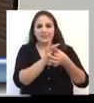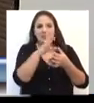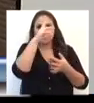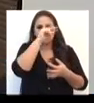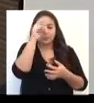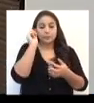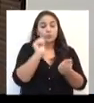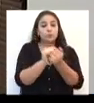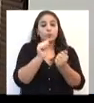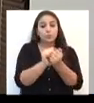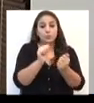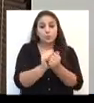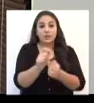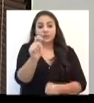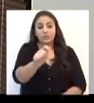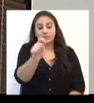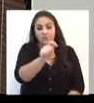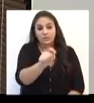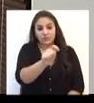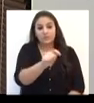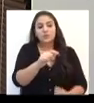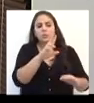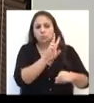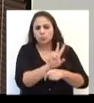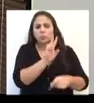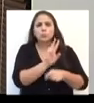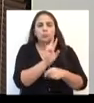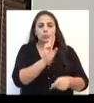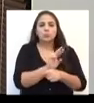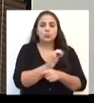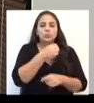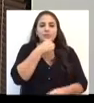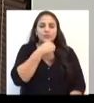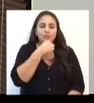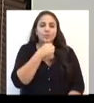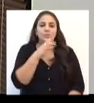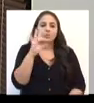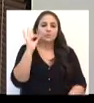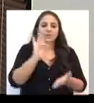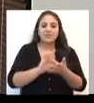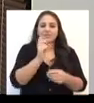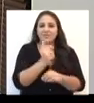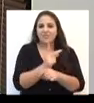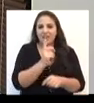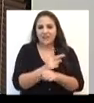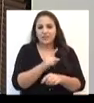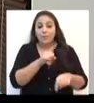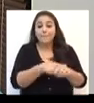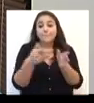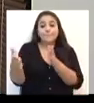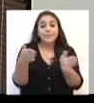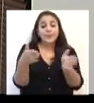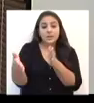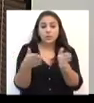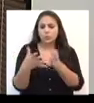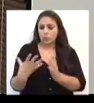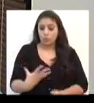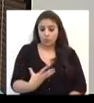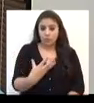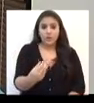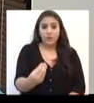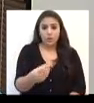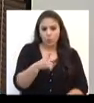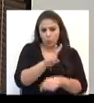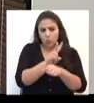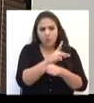as entidades que cuidam dos idosos, de garantir vagas para que durante o período em que aquele filho que tem um idoso